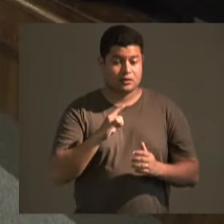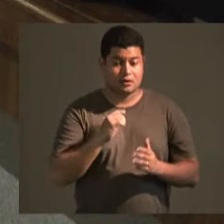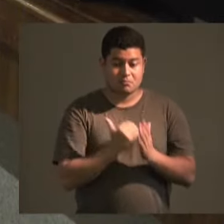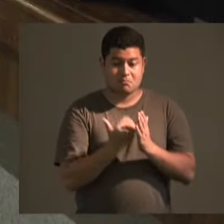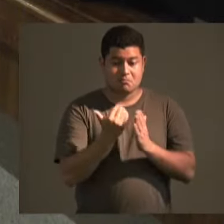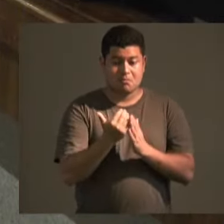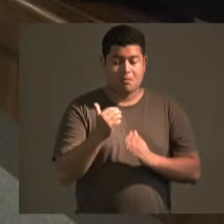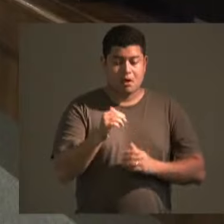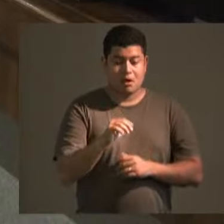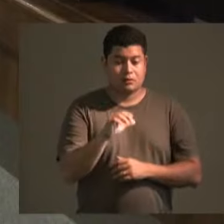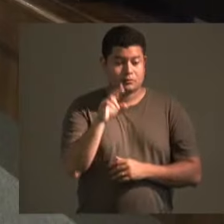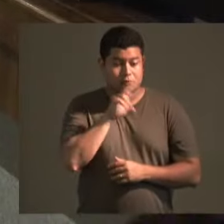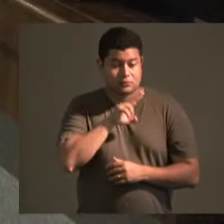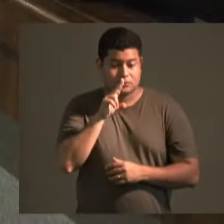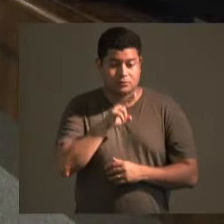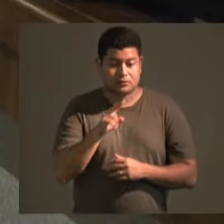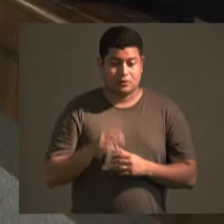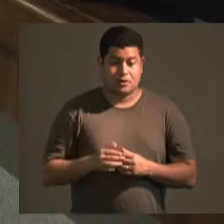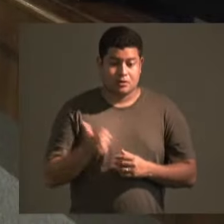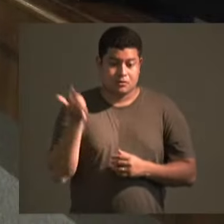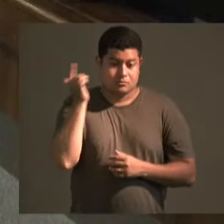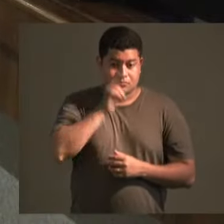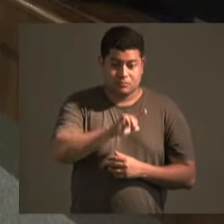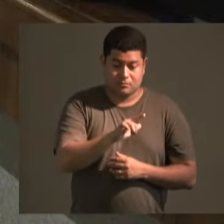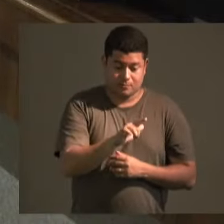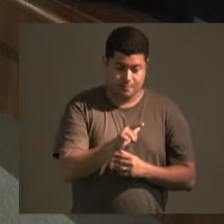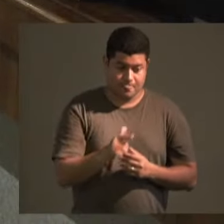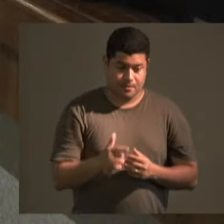pessoas possam acessar seus direitos. Seria isso.